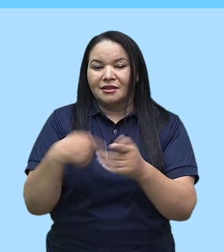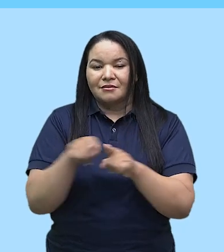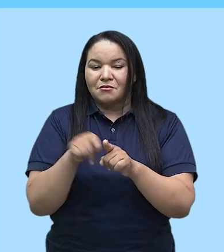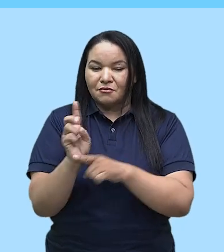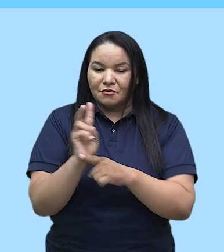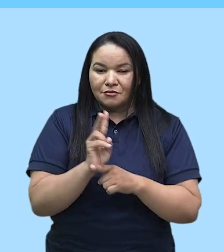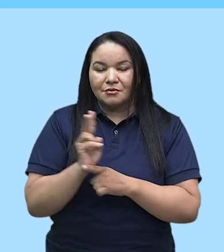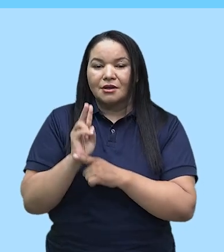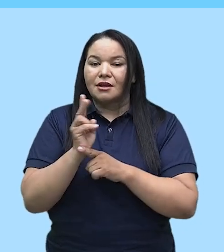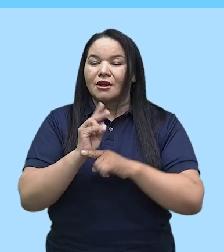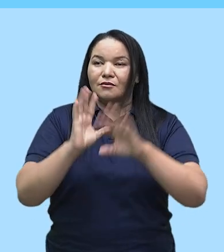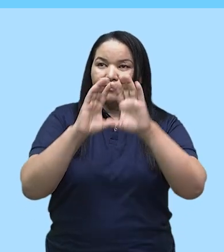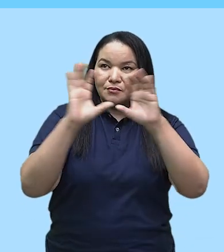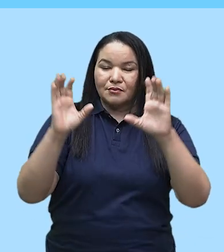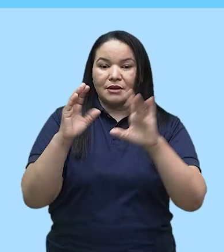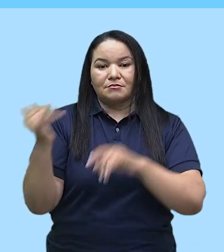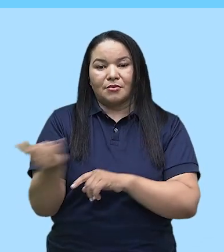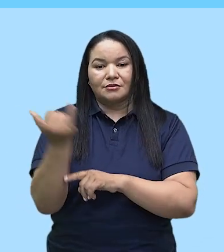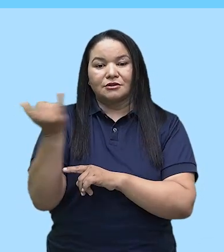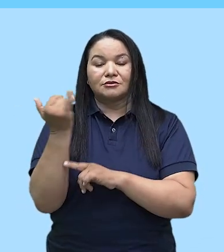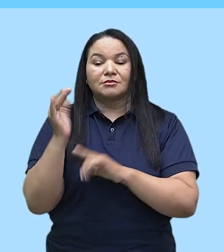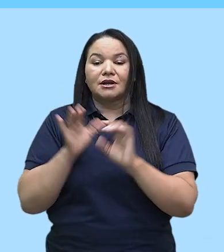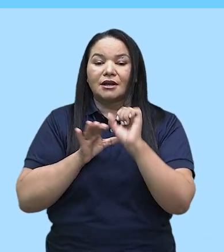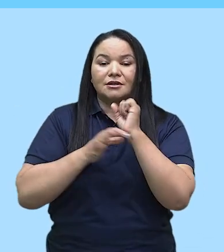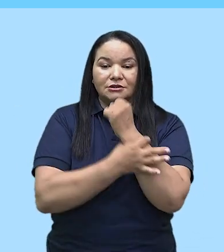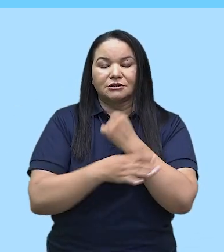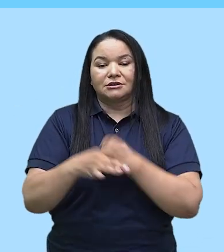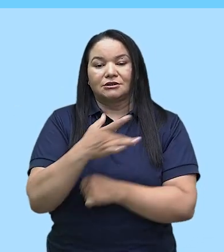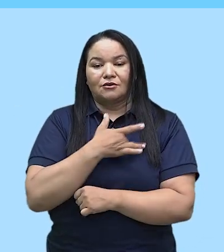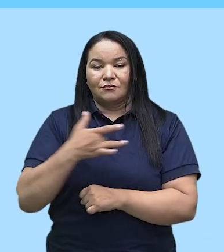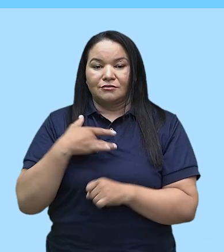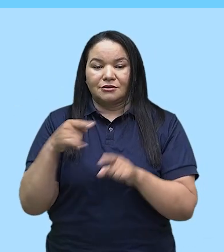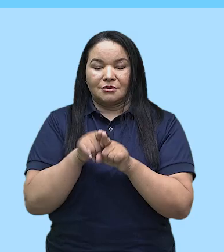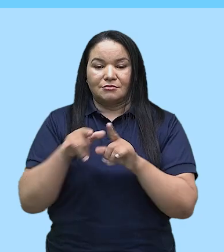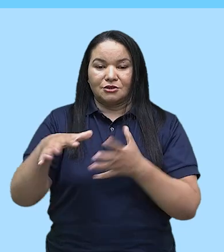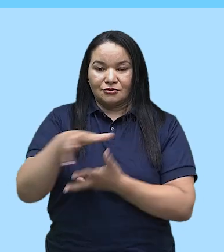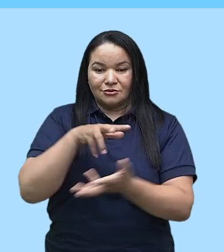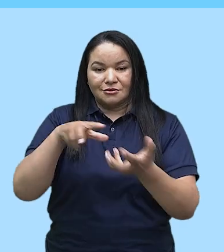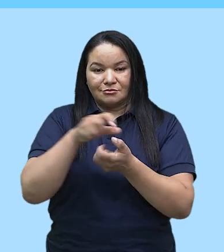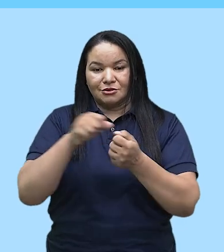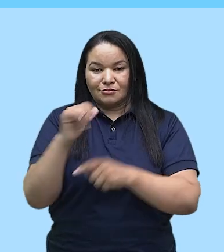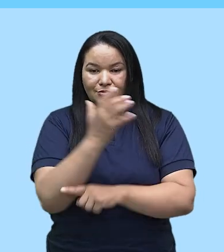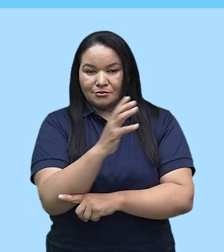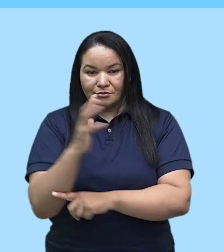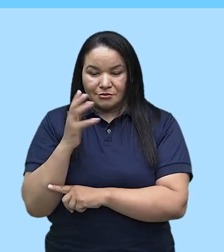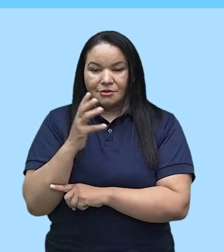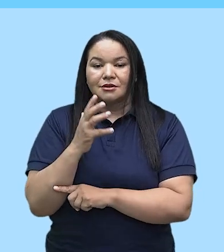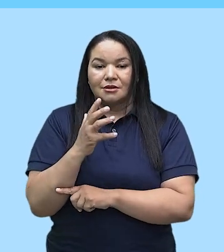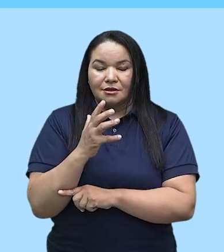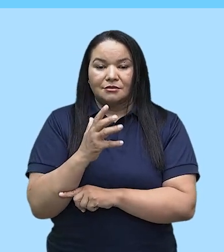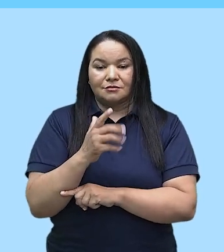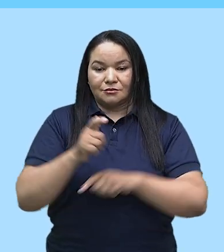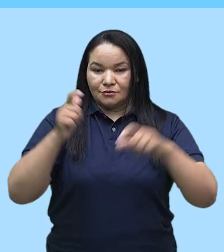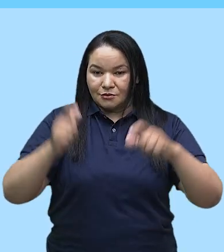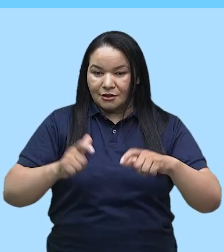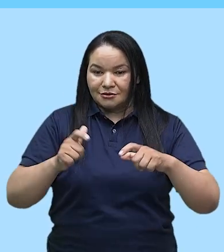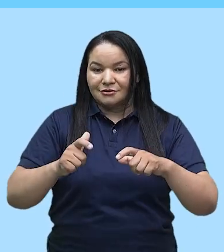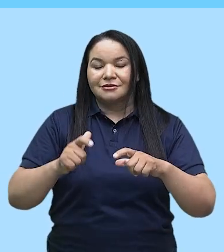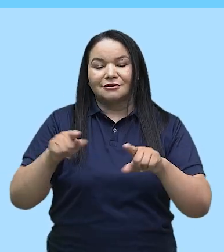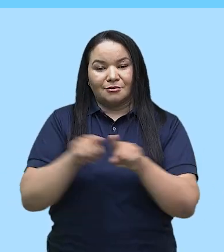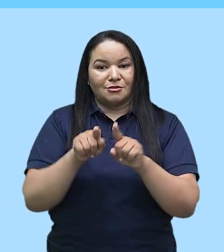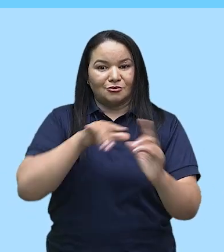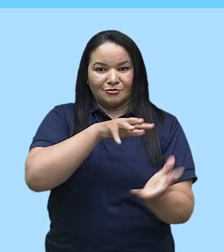esses rios voadores é essencial para garantir a saúde e a sustentabilidade ambiental em escalas regionais e